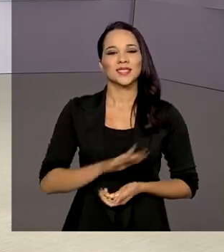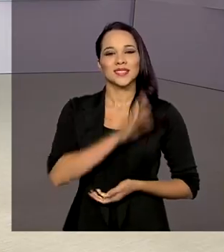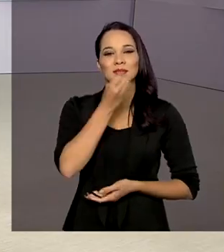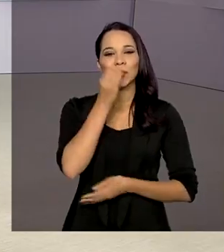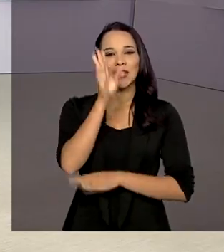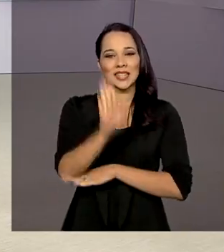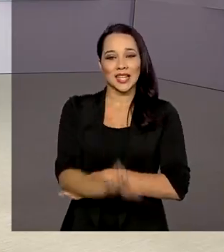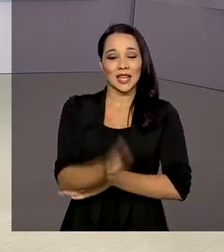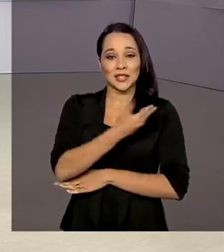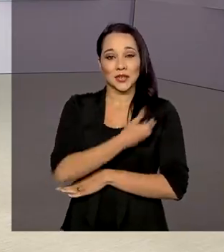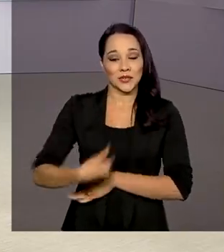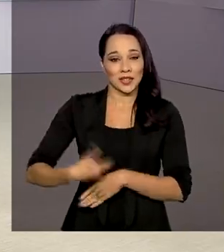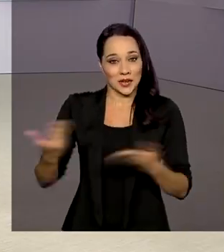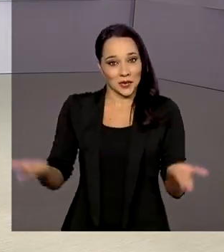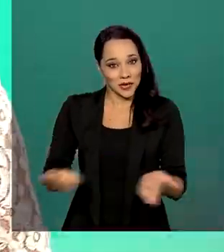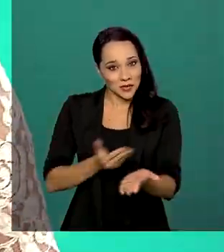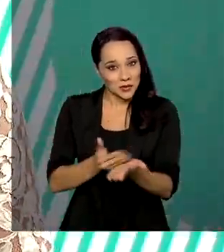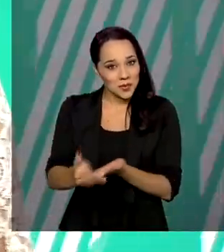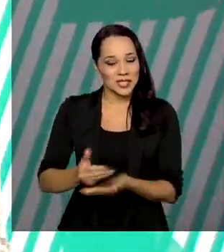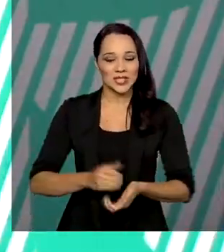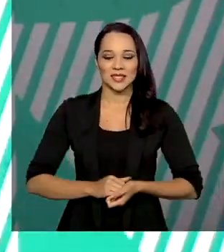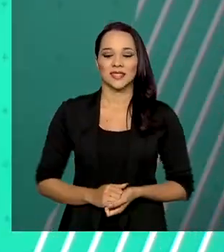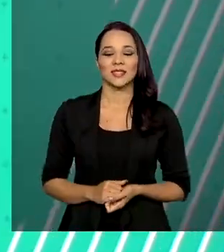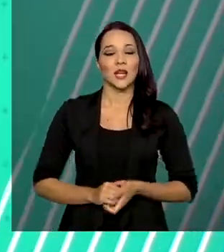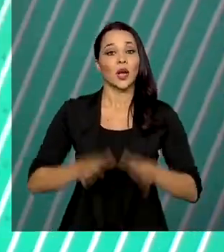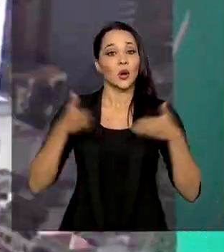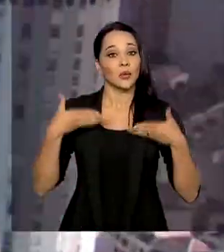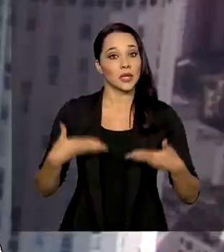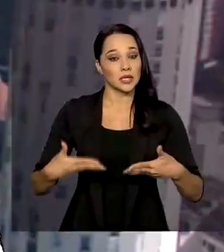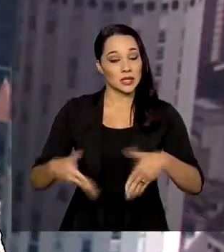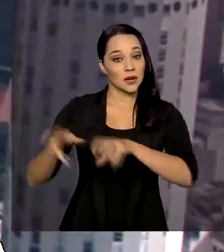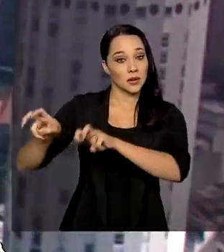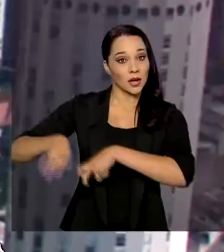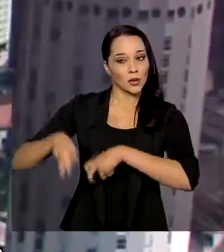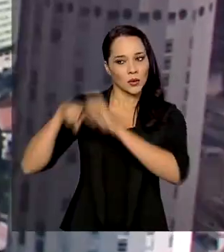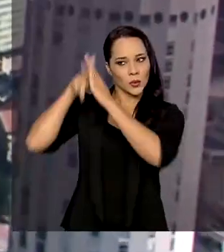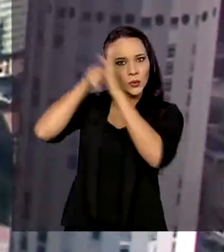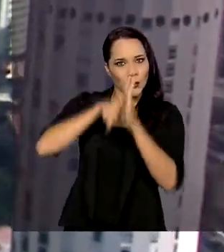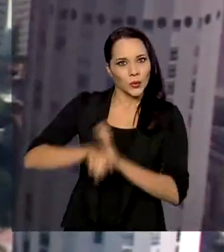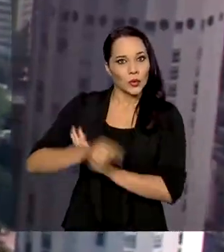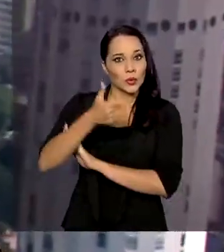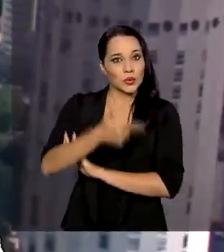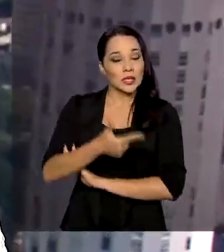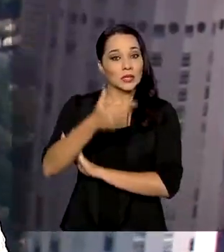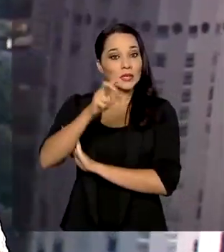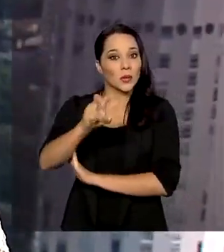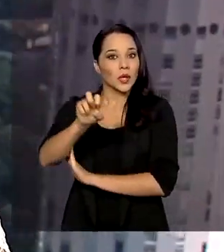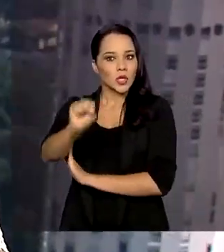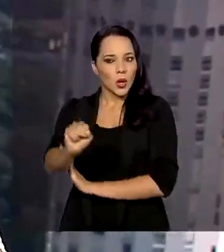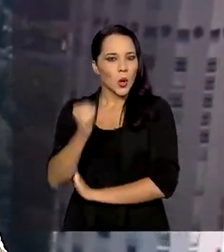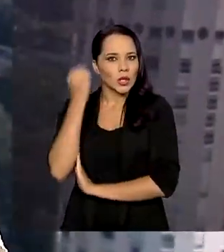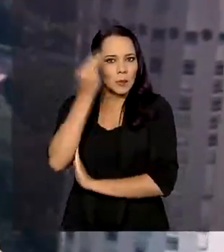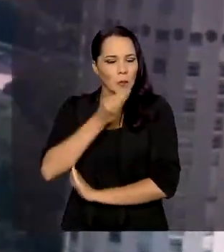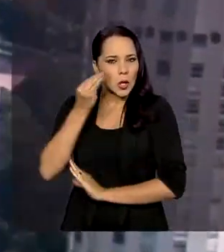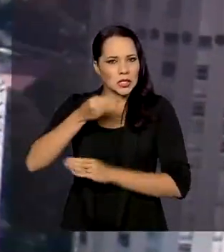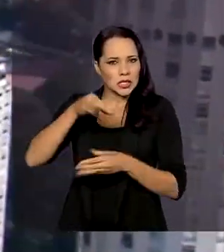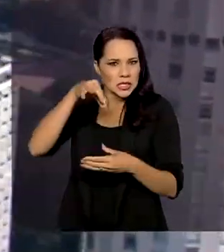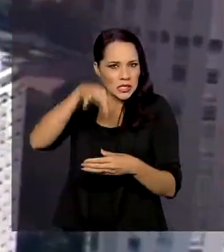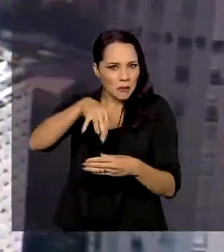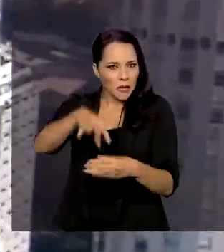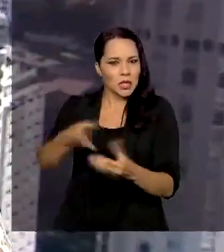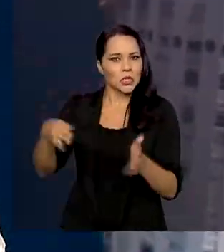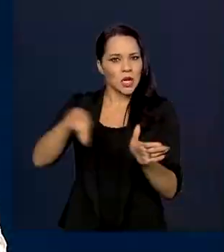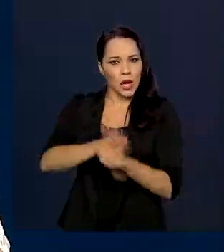Boa tarde, o Governo Agora está no ar. O Ministério da Agricultura analisa 258 amostras das sementes que chegaram